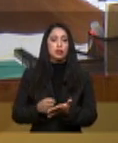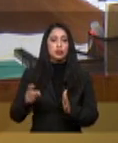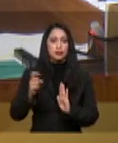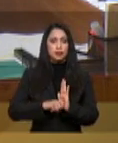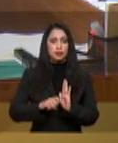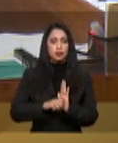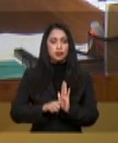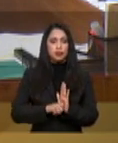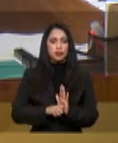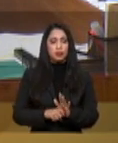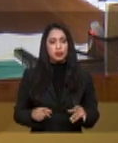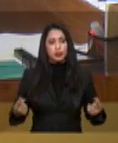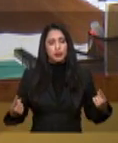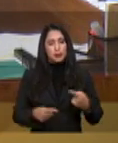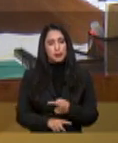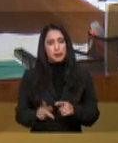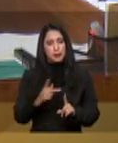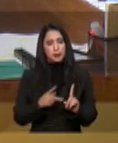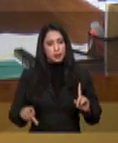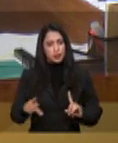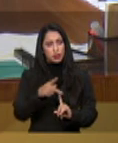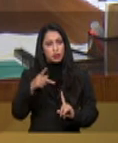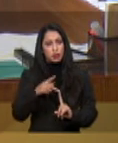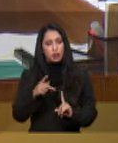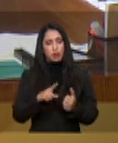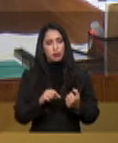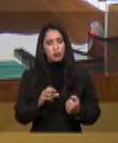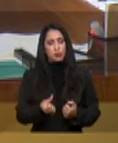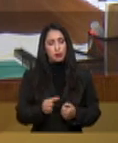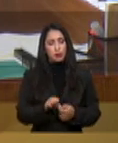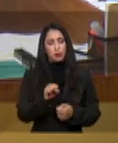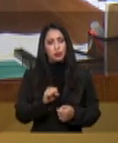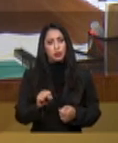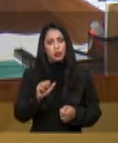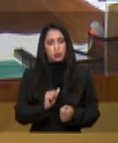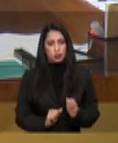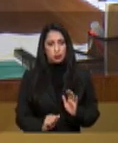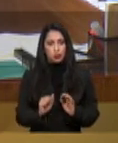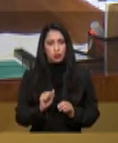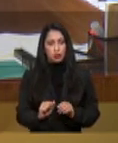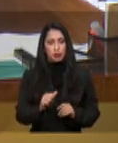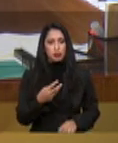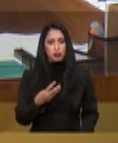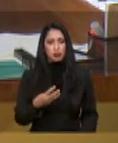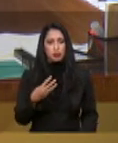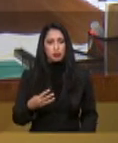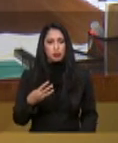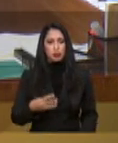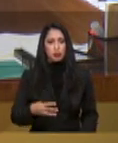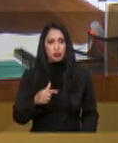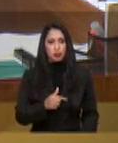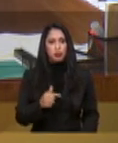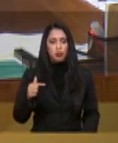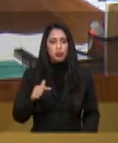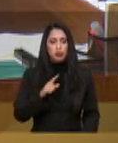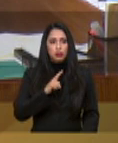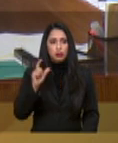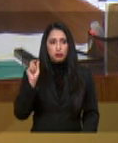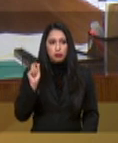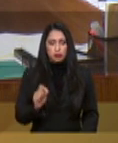nos crimes contra a Previdência Social definidos no artigo 68-A. Em pauta, ADI 4980,